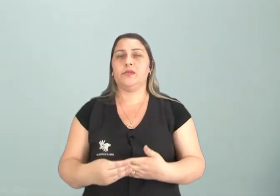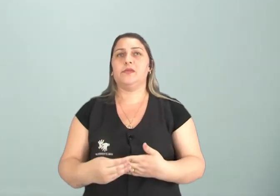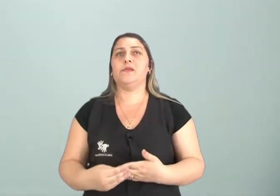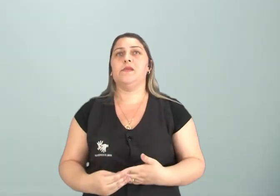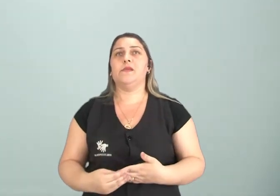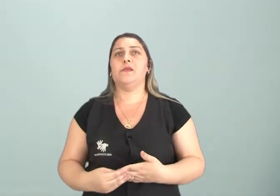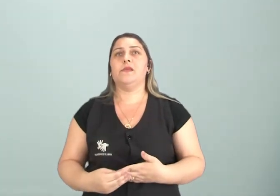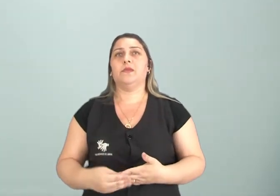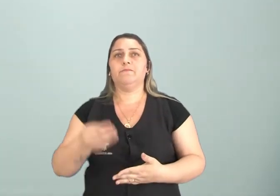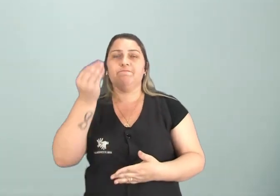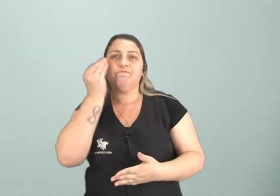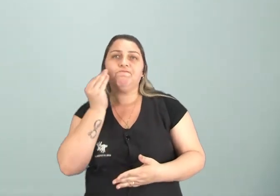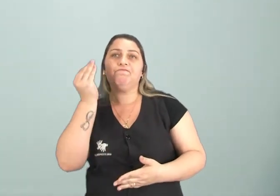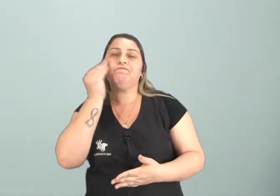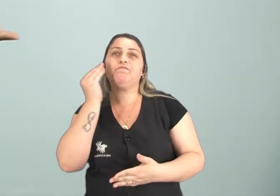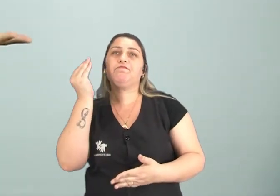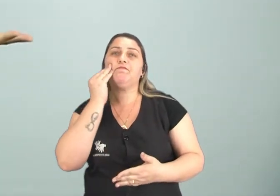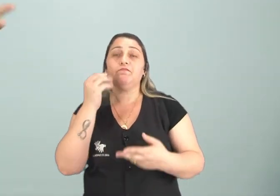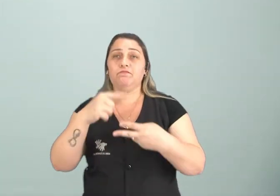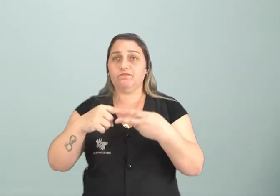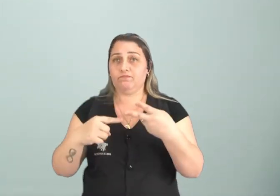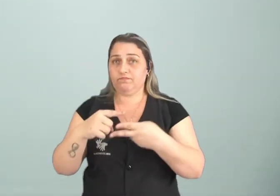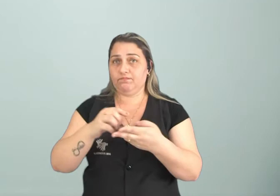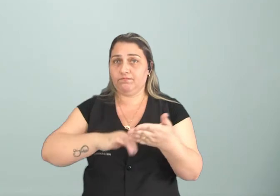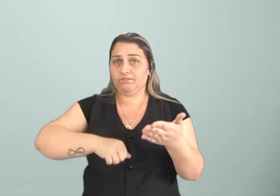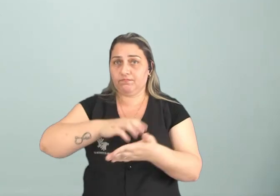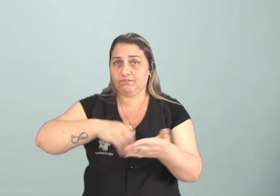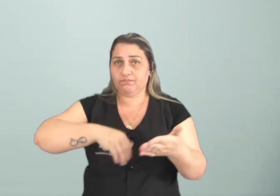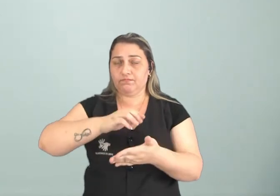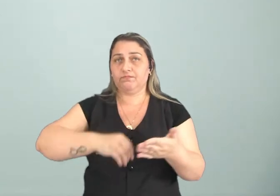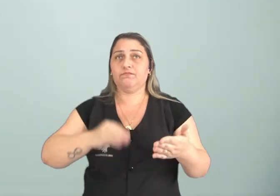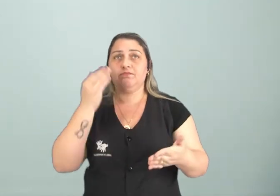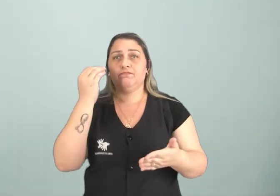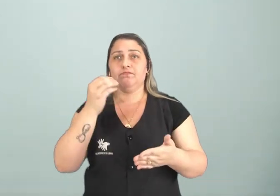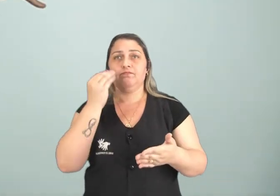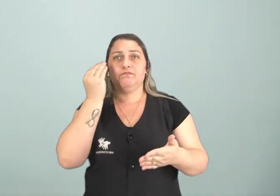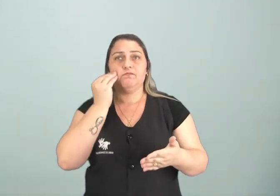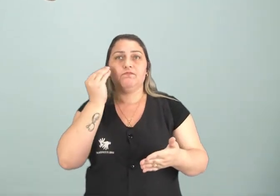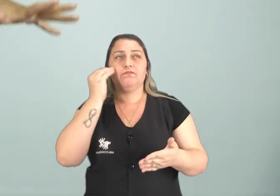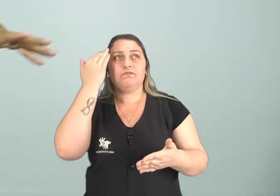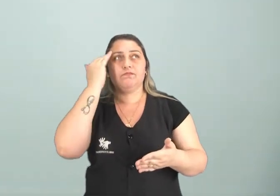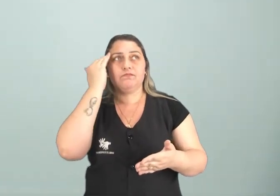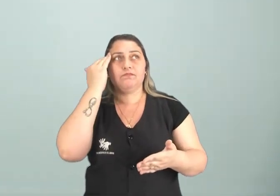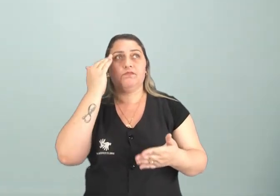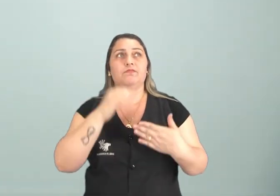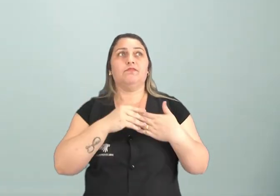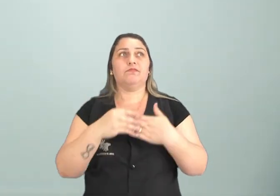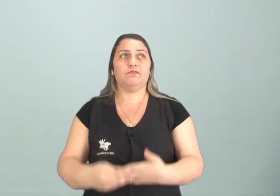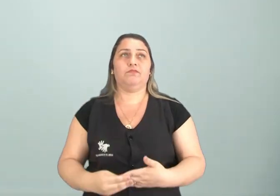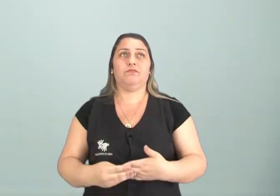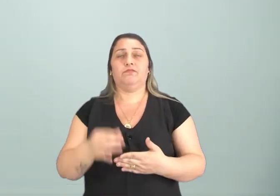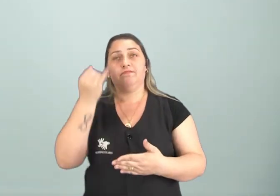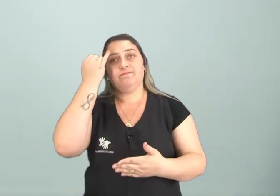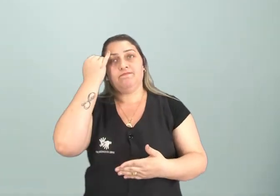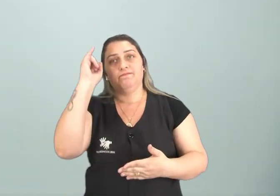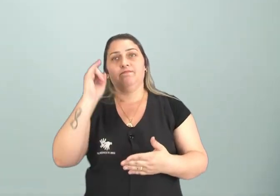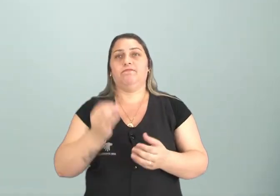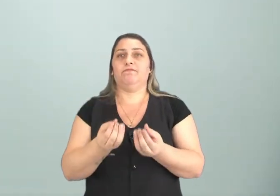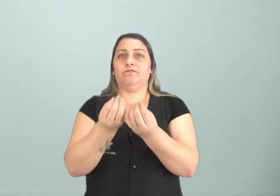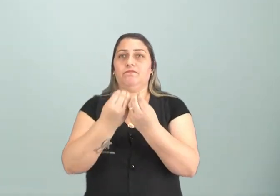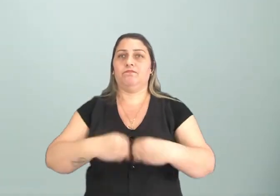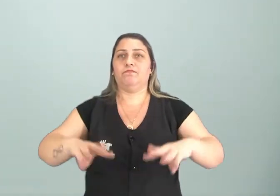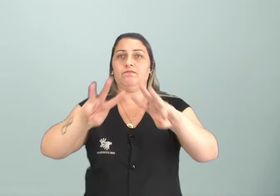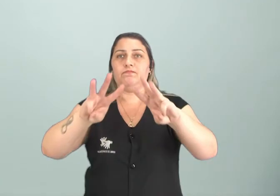gente tentar exercitar duas questões, para a gente tentar compreender isso que a gente tratou aqui sobre a criação da ONU, sobre